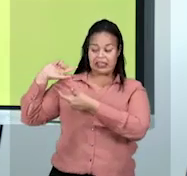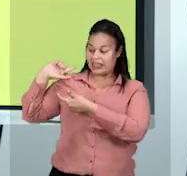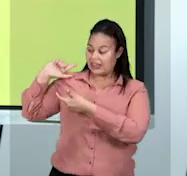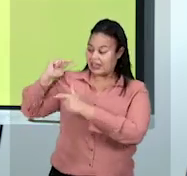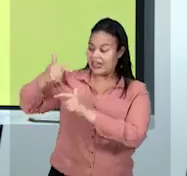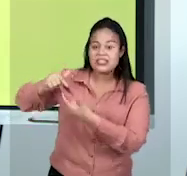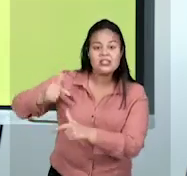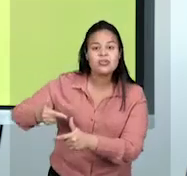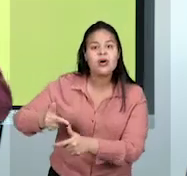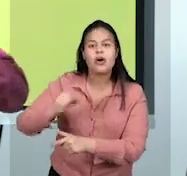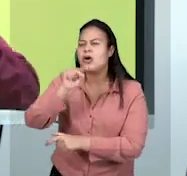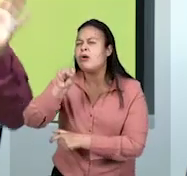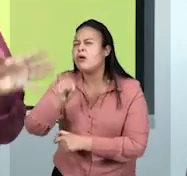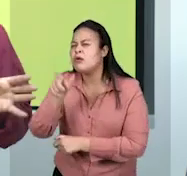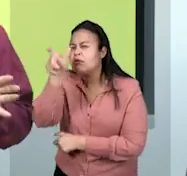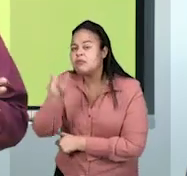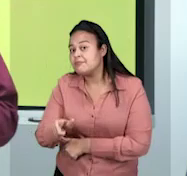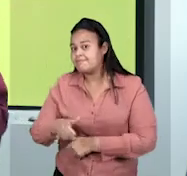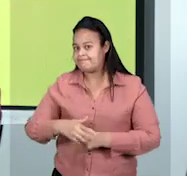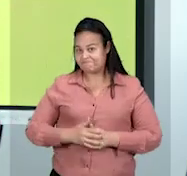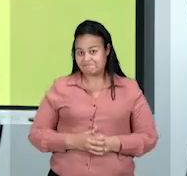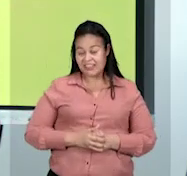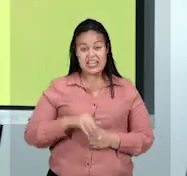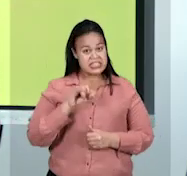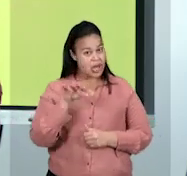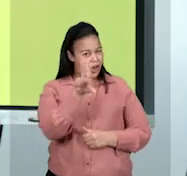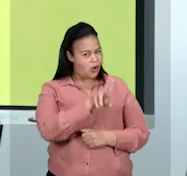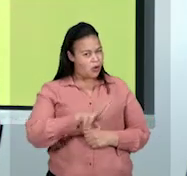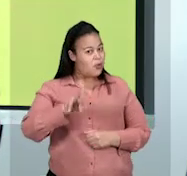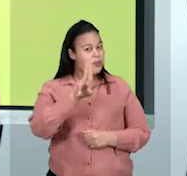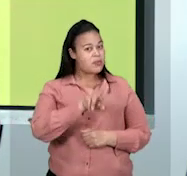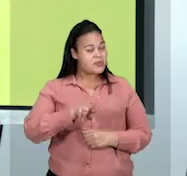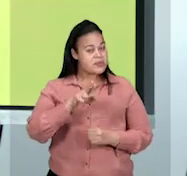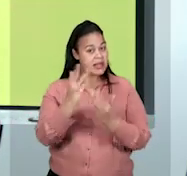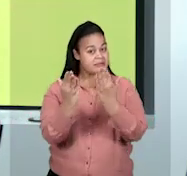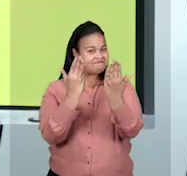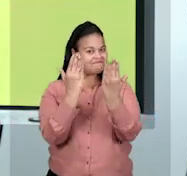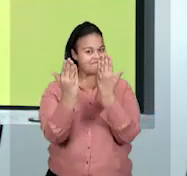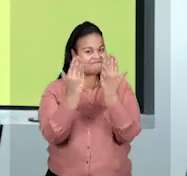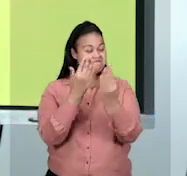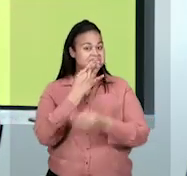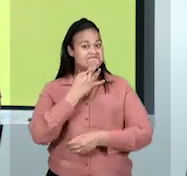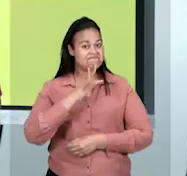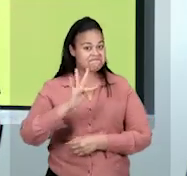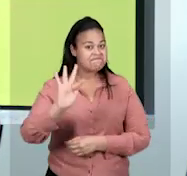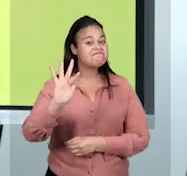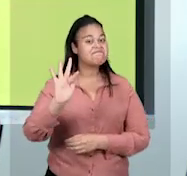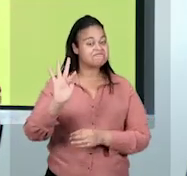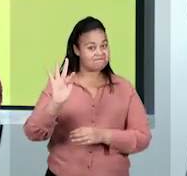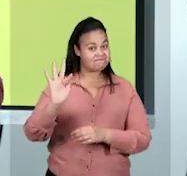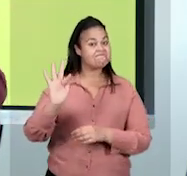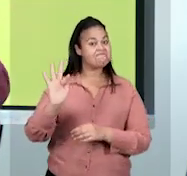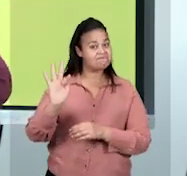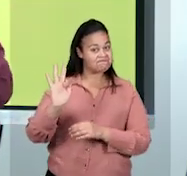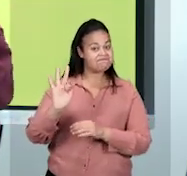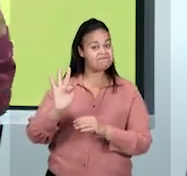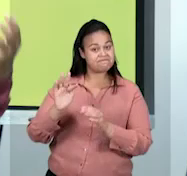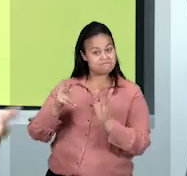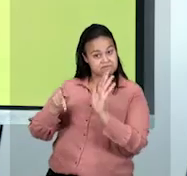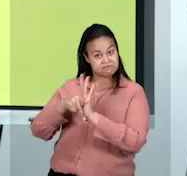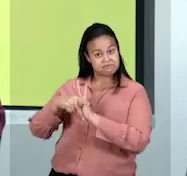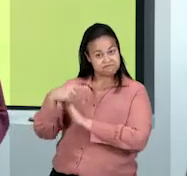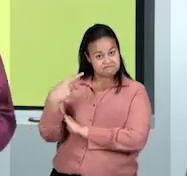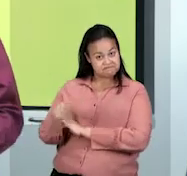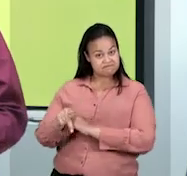tradições. E aí, quando eu utilizo, a psicologia freudiana e vou